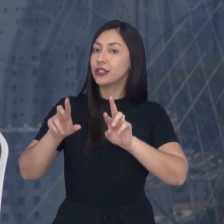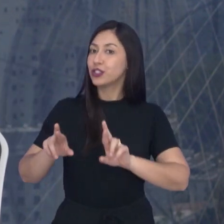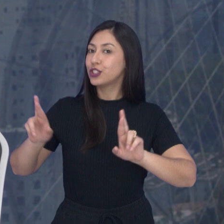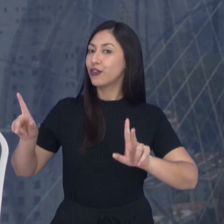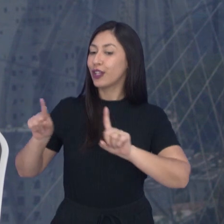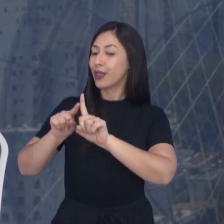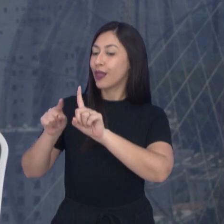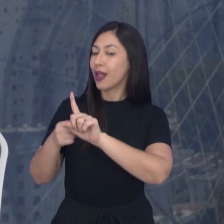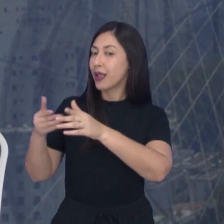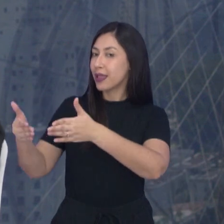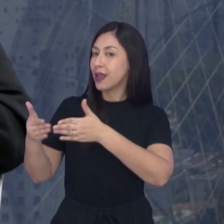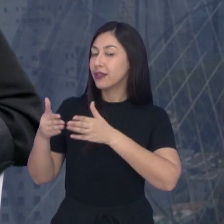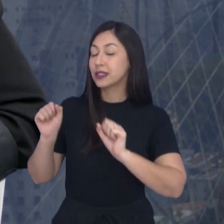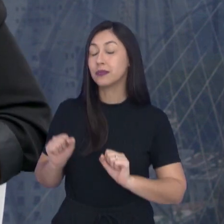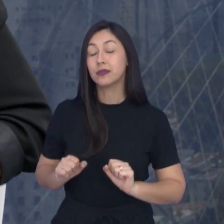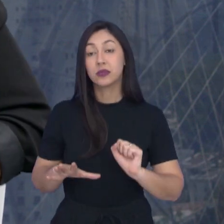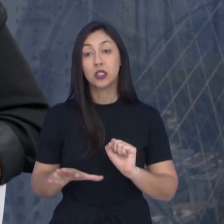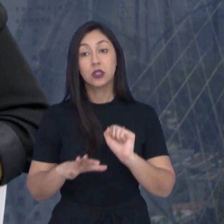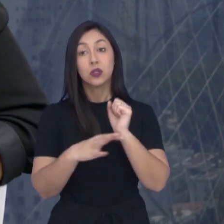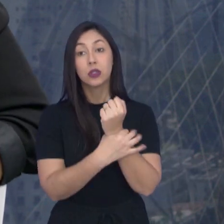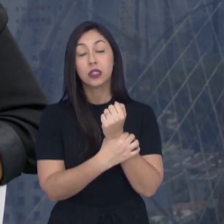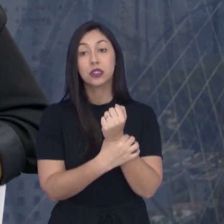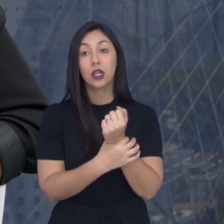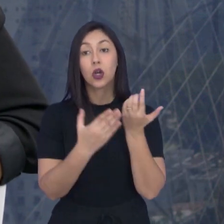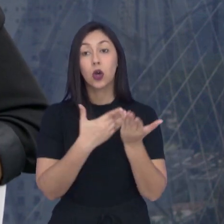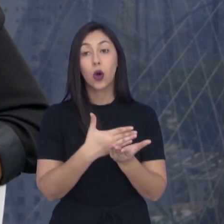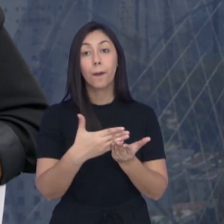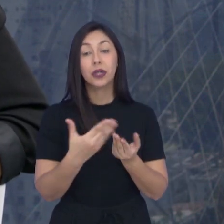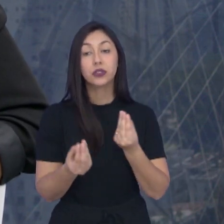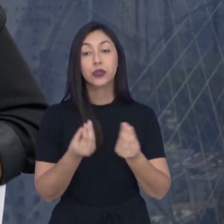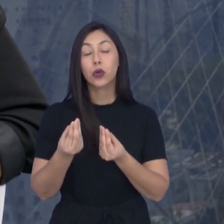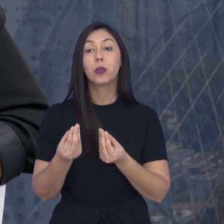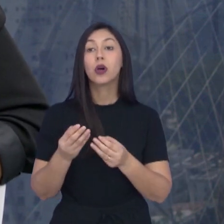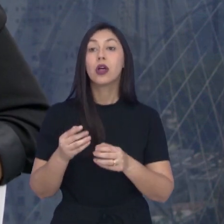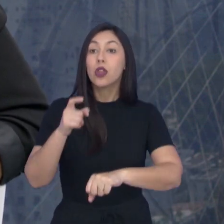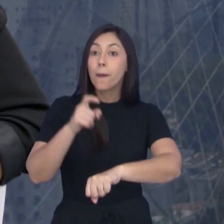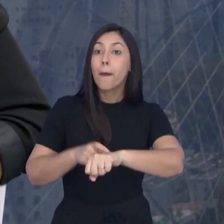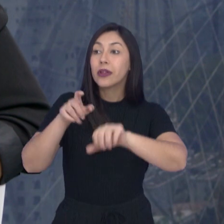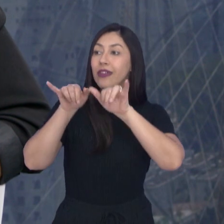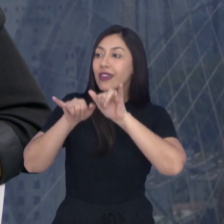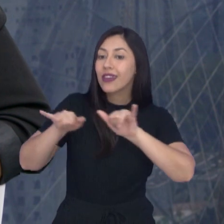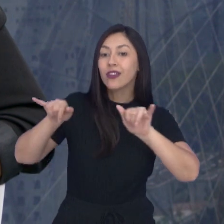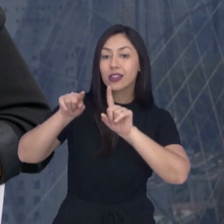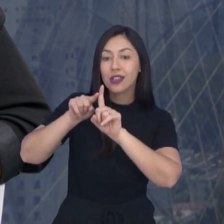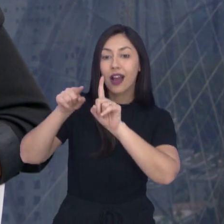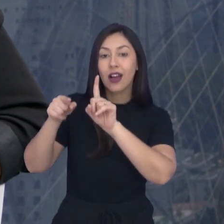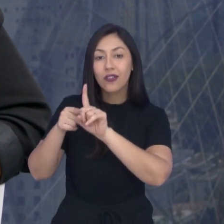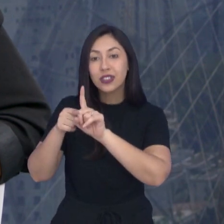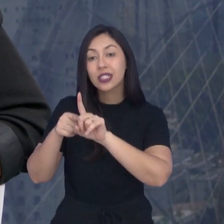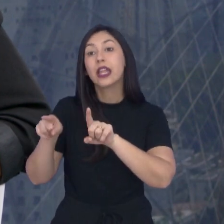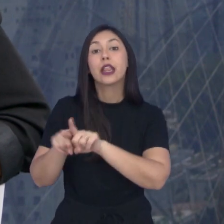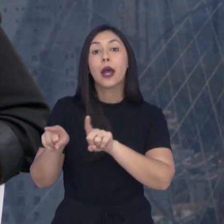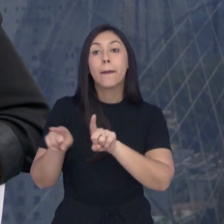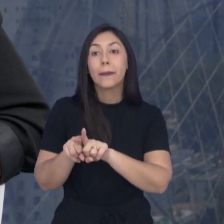gente falando em estabilidade, ela começa no momento da comunicação, da gestação, e vai até 5 meses